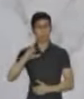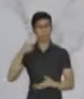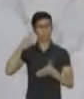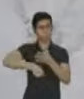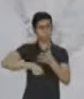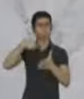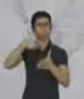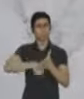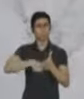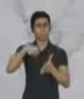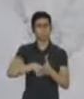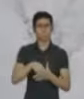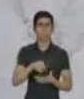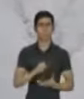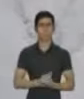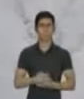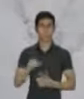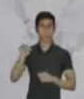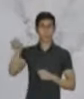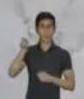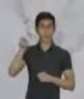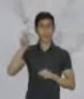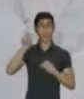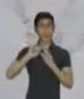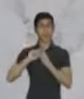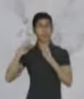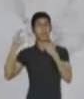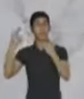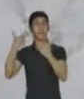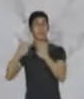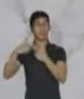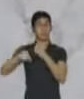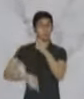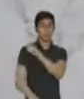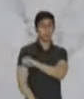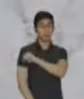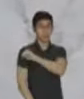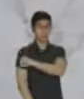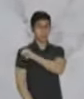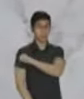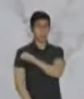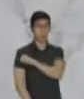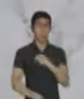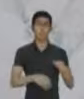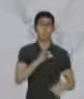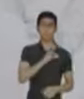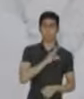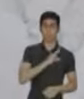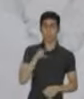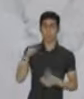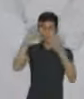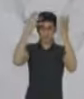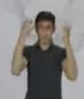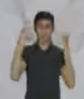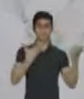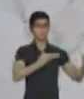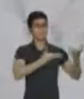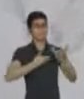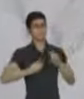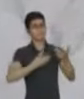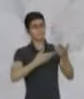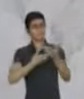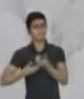civis e militares na assembléia legislativa do rio de janeiro para defender os seus direitos humanos nós tentamos fazer isso no estado de são paulo